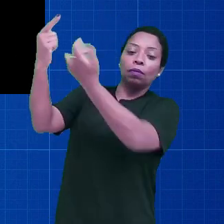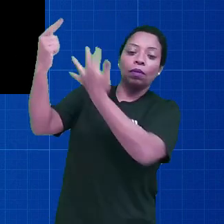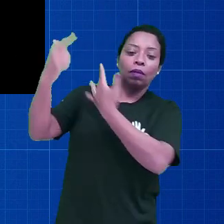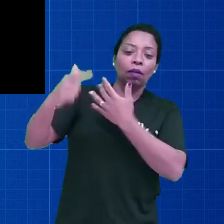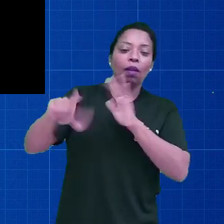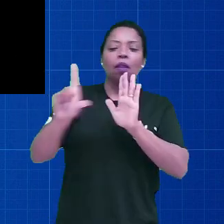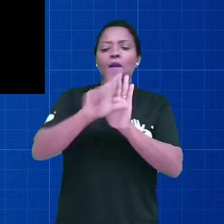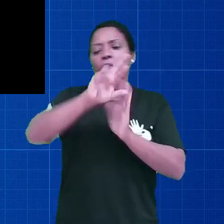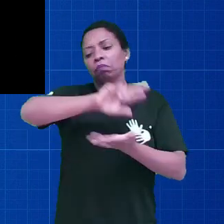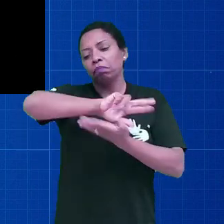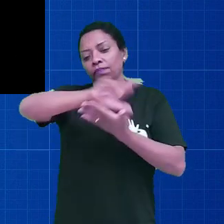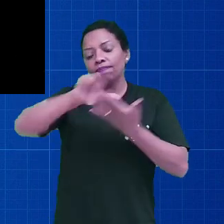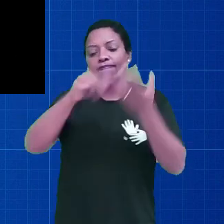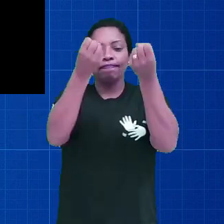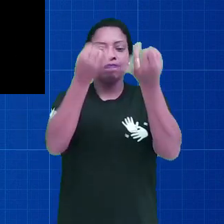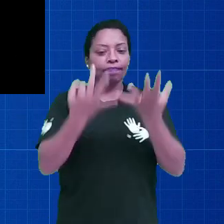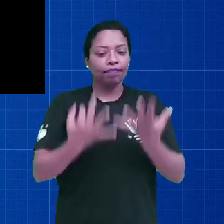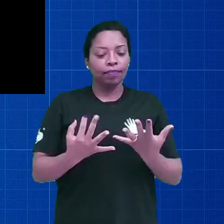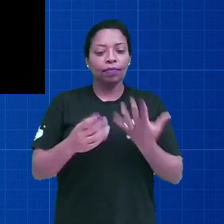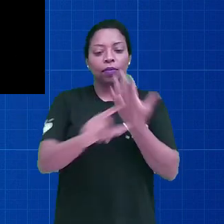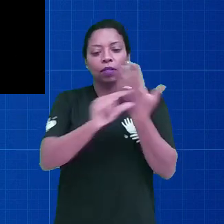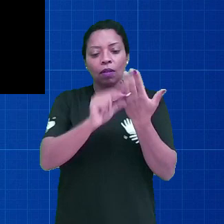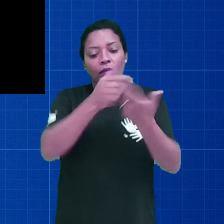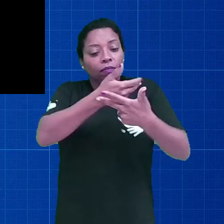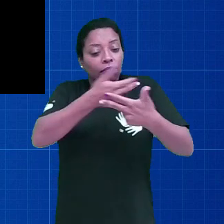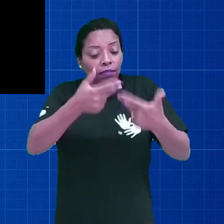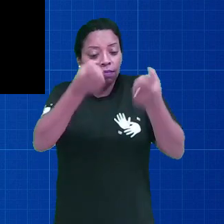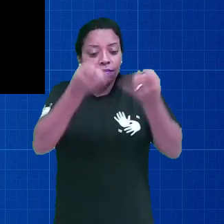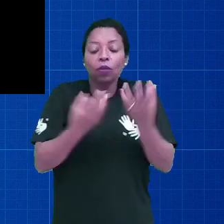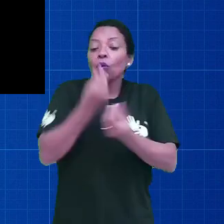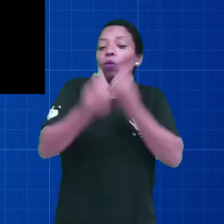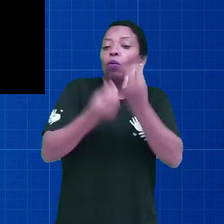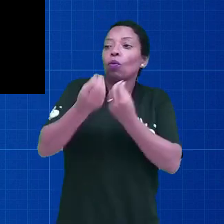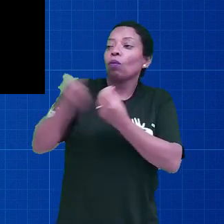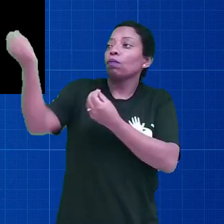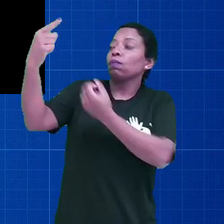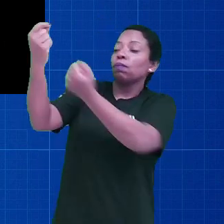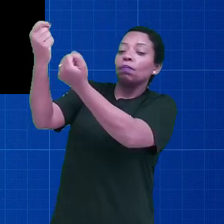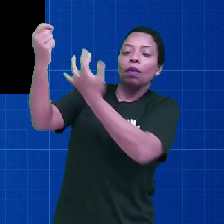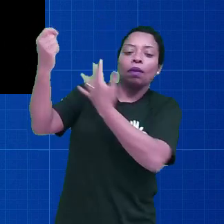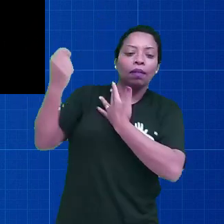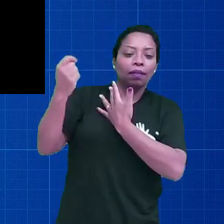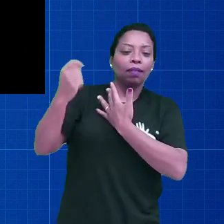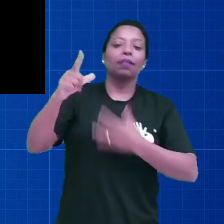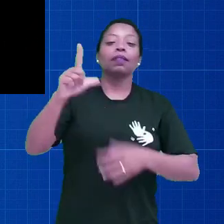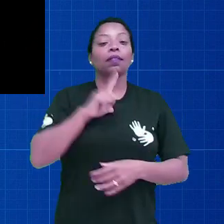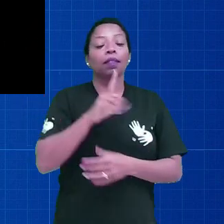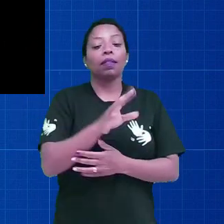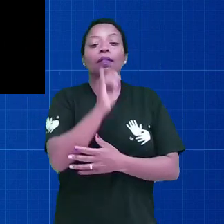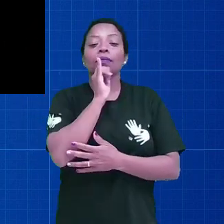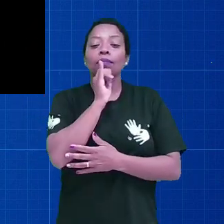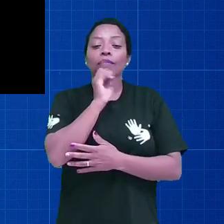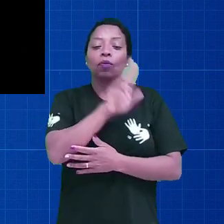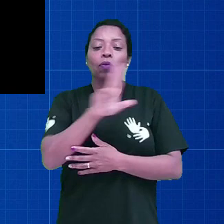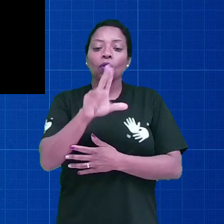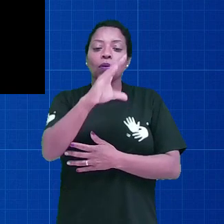que explicam essa quantidade de radiação que chega. De forma geral, a gente fala em constante solar,